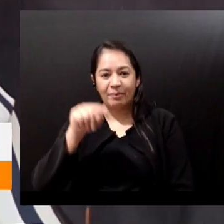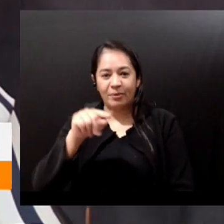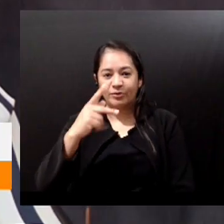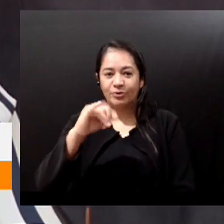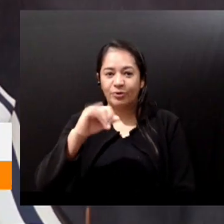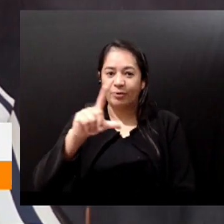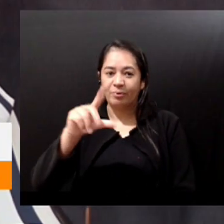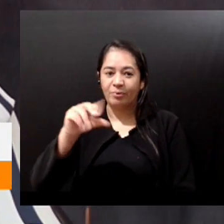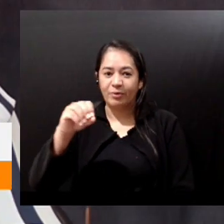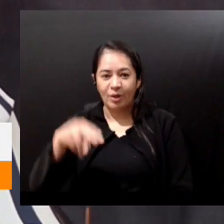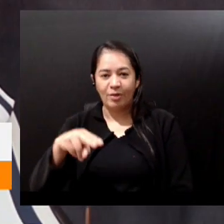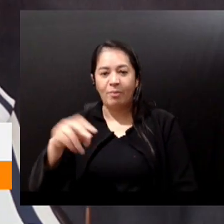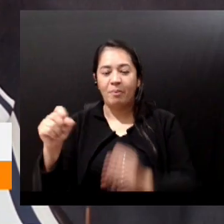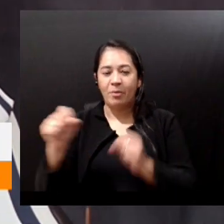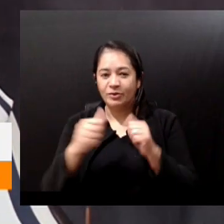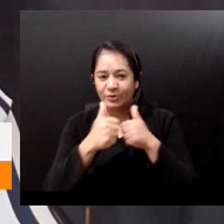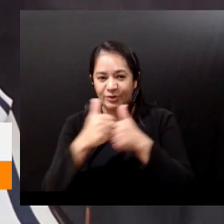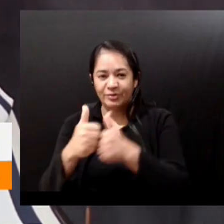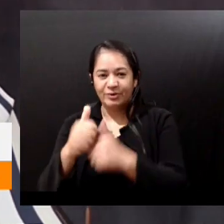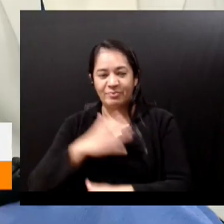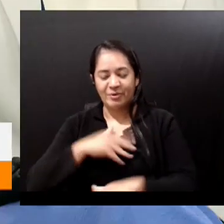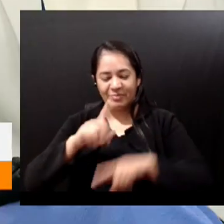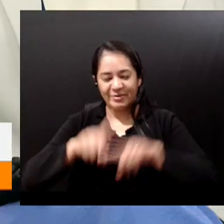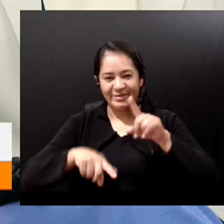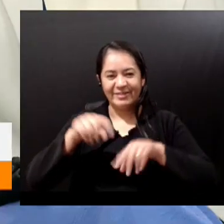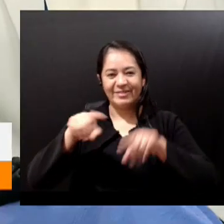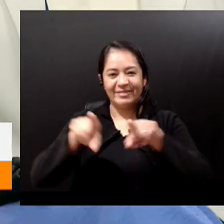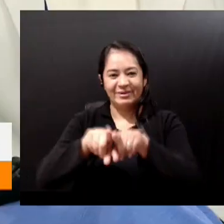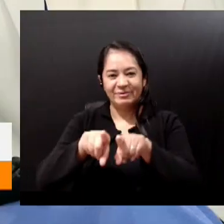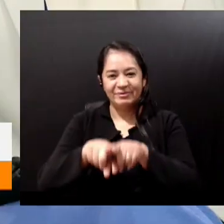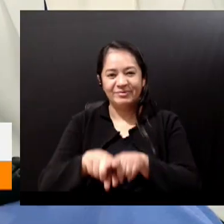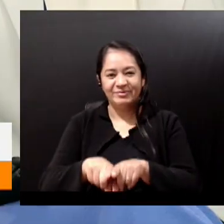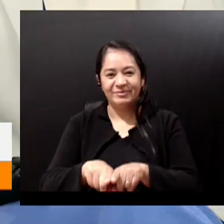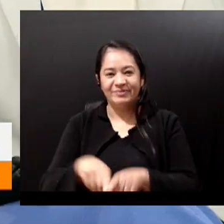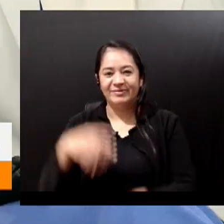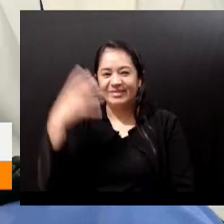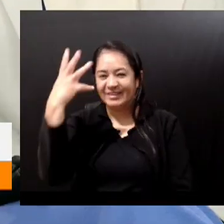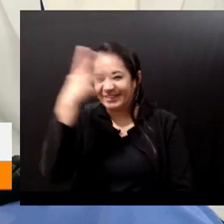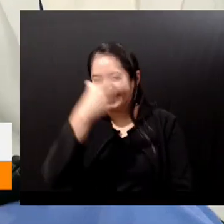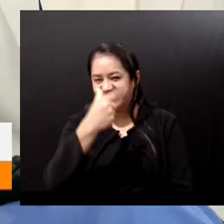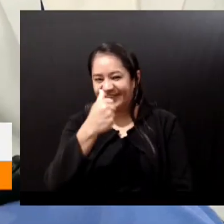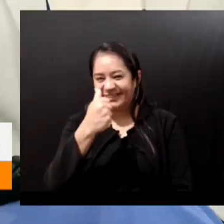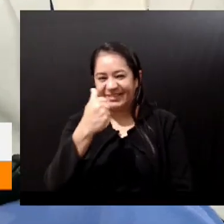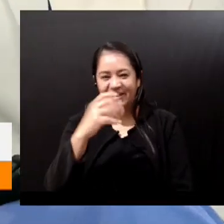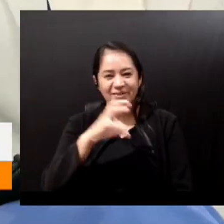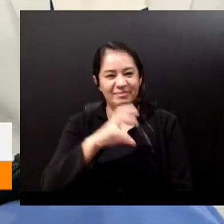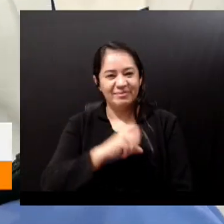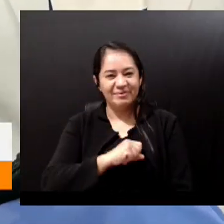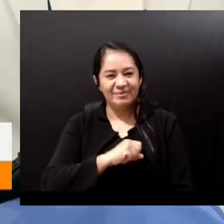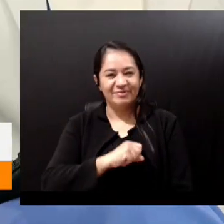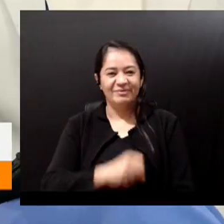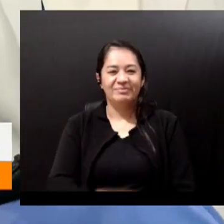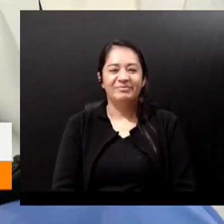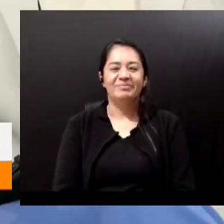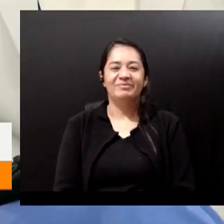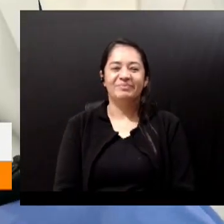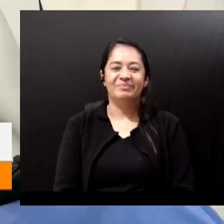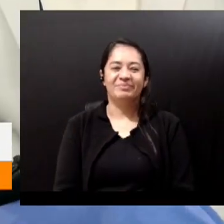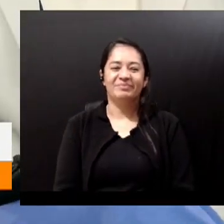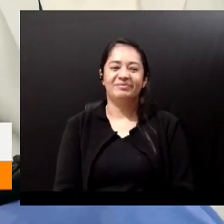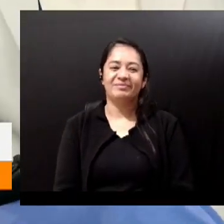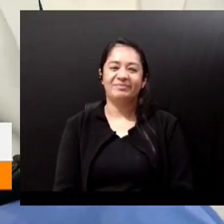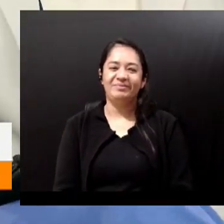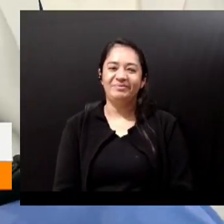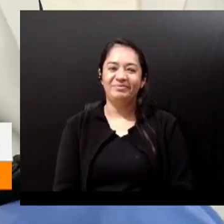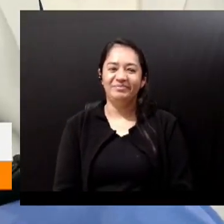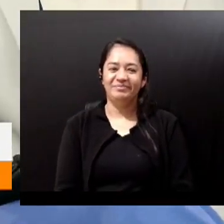pouquinho do meu material por lá também. Inclusive, toda linda, magnífica, obrigada. adorei. Já que você tocou no assunto, Sim, né? gente, É de uma adorei. elegância.